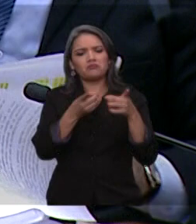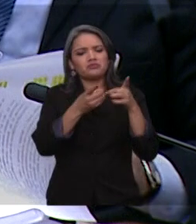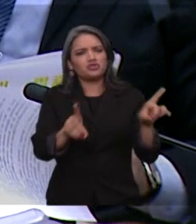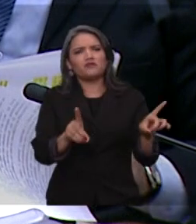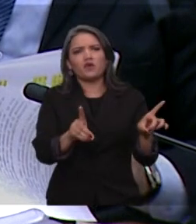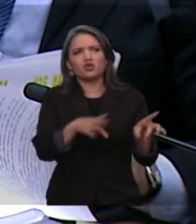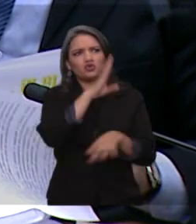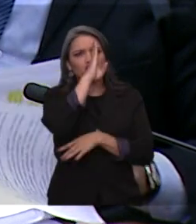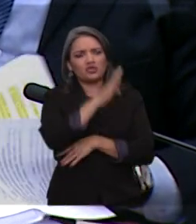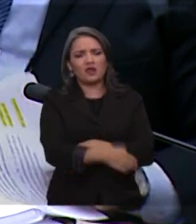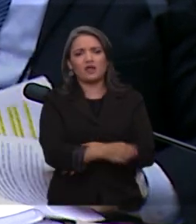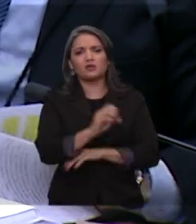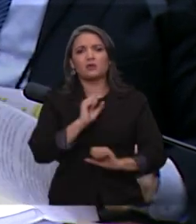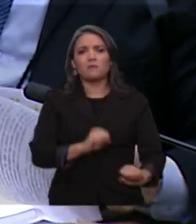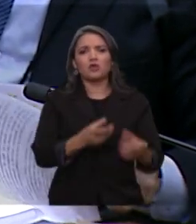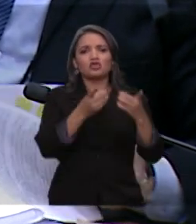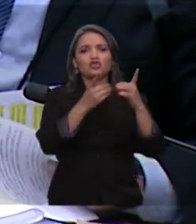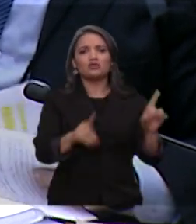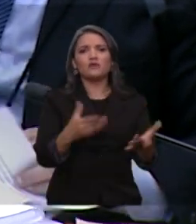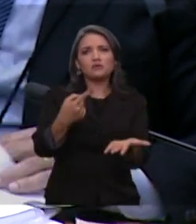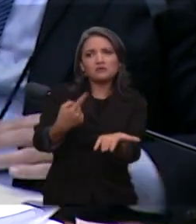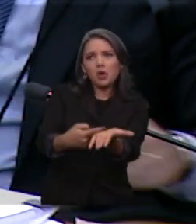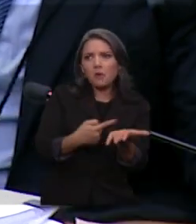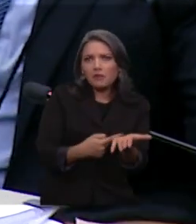consensual e pode haver divórcio direto